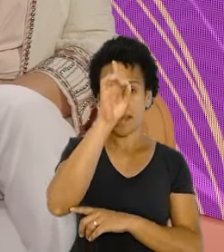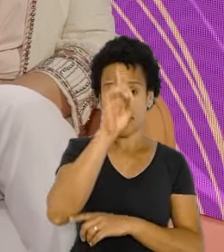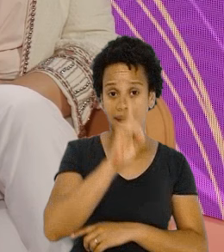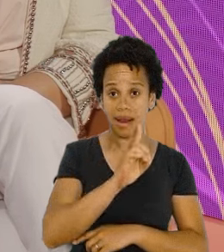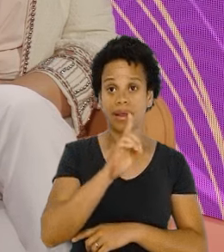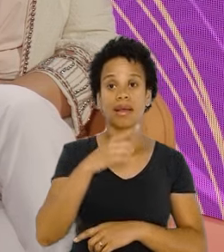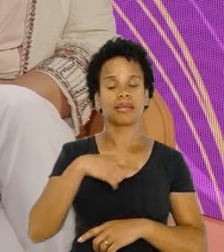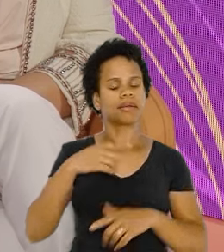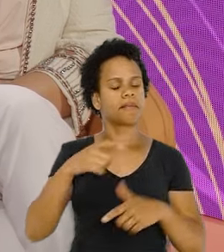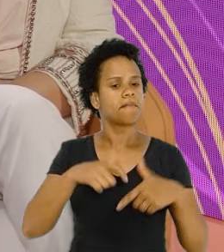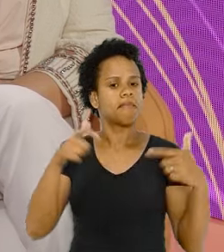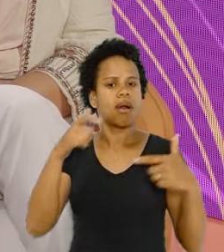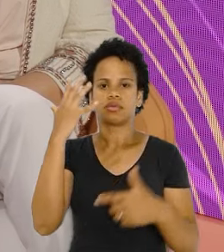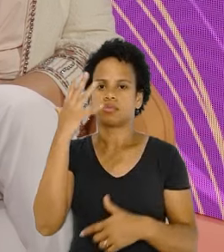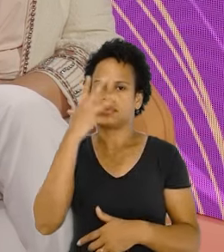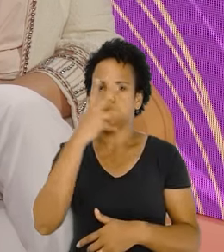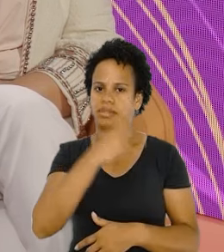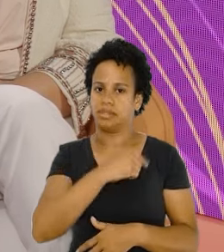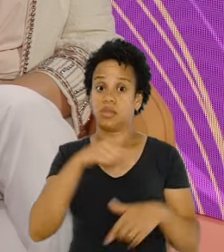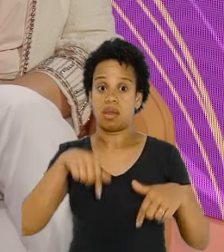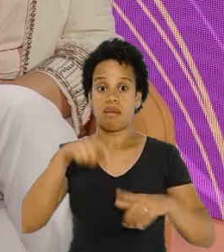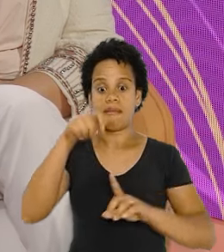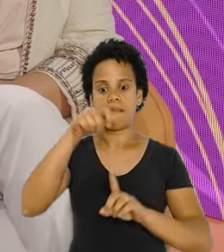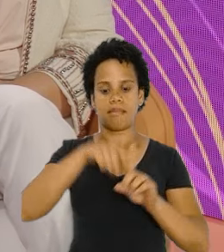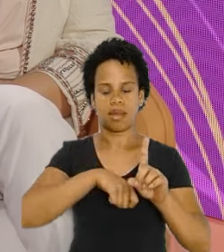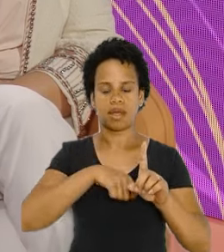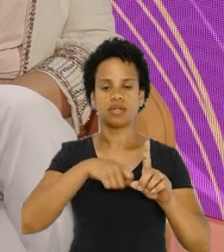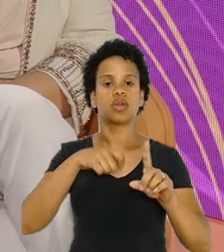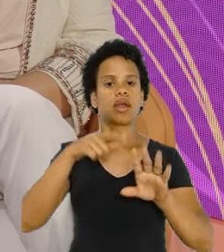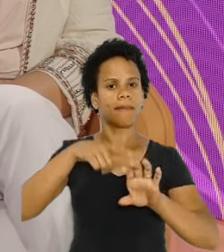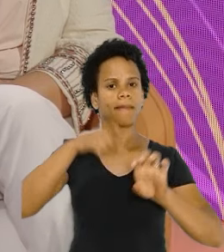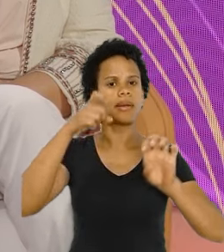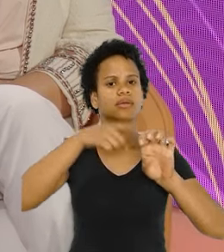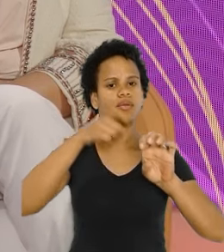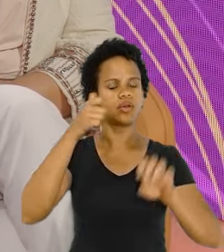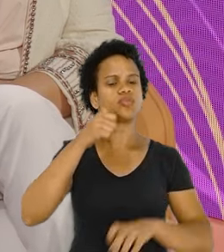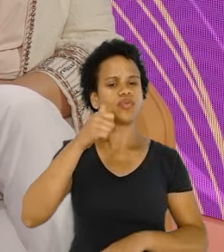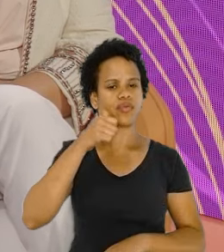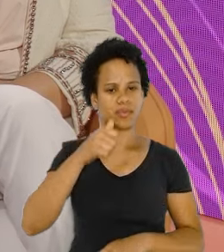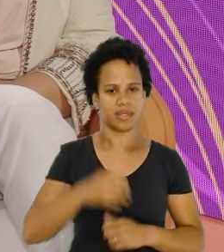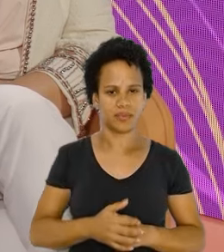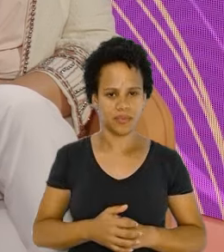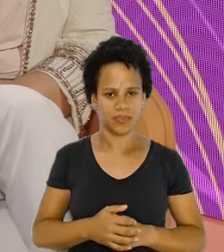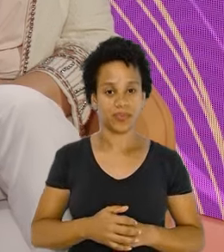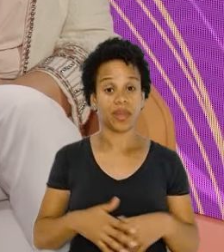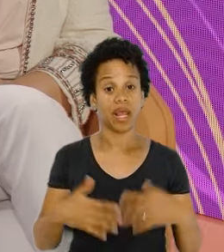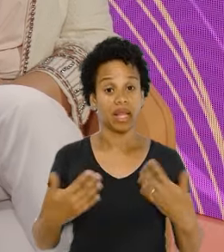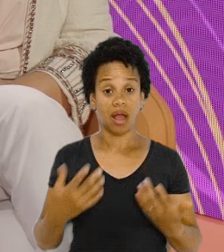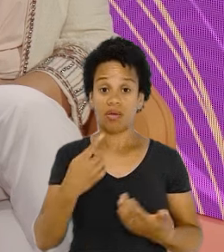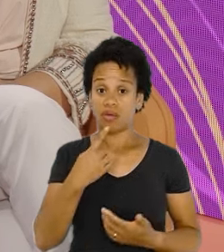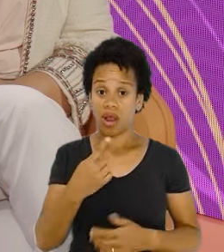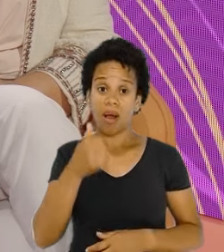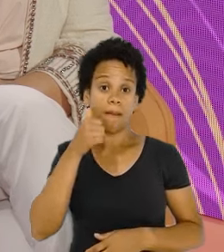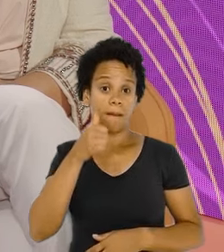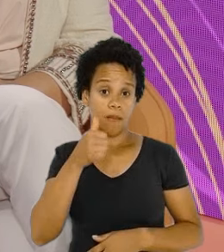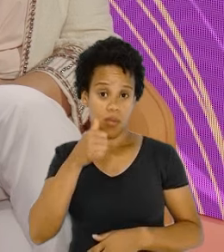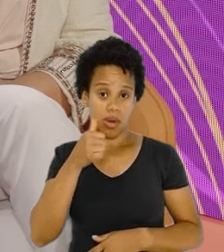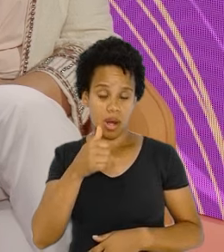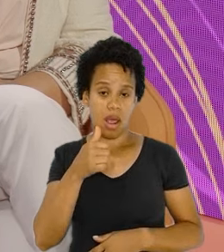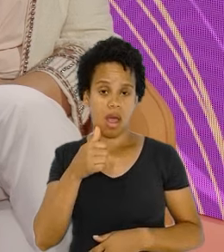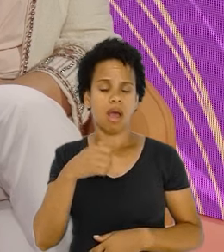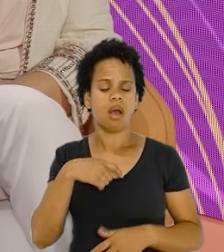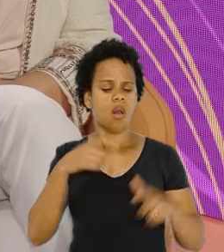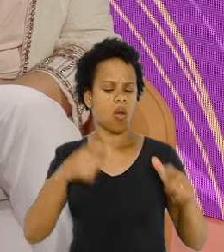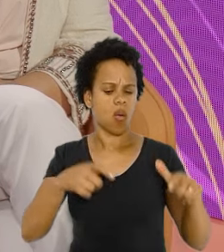programa que é no mês do empreendedorismo feminino e pra gente falar que mulher sim Pode